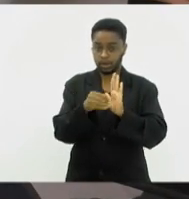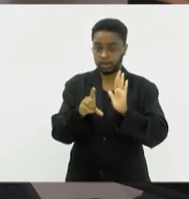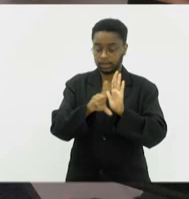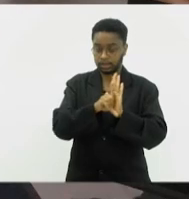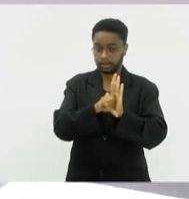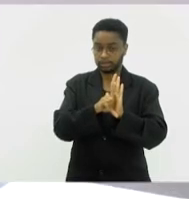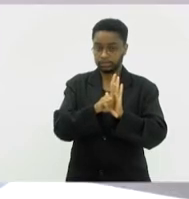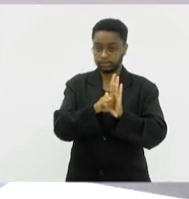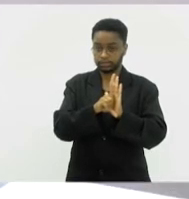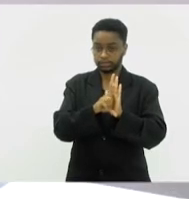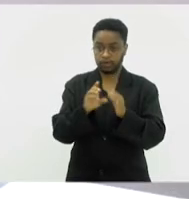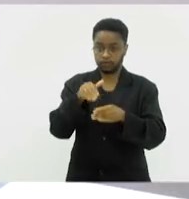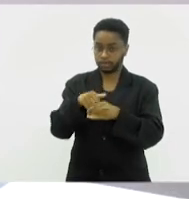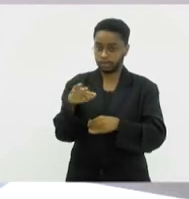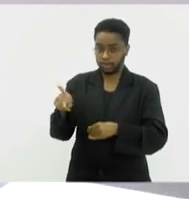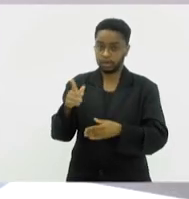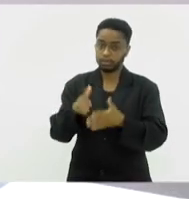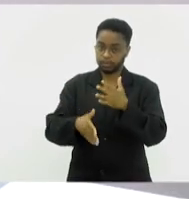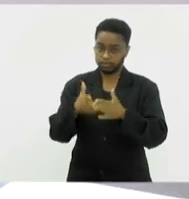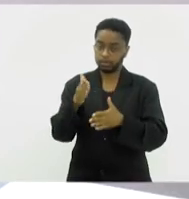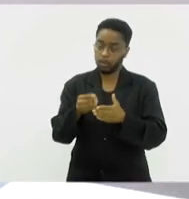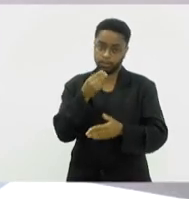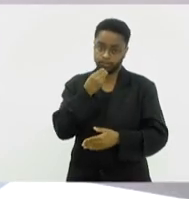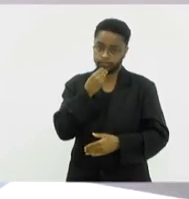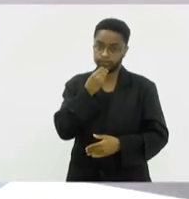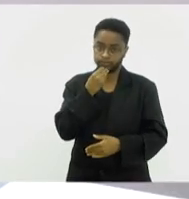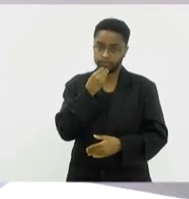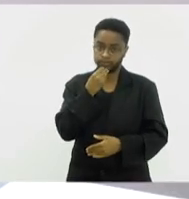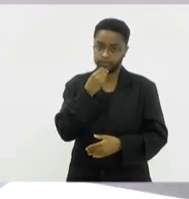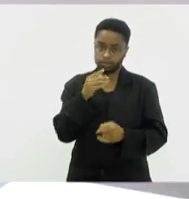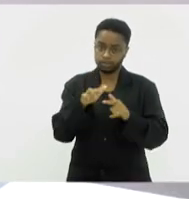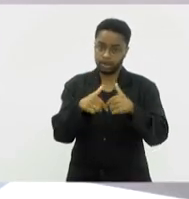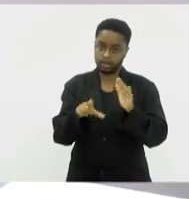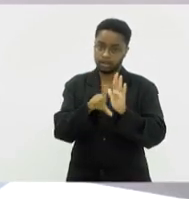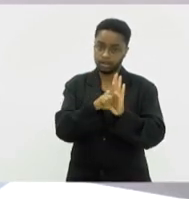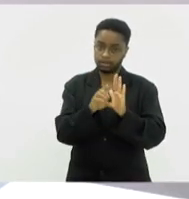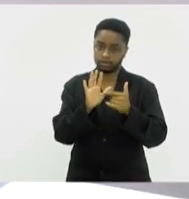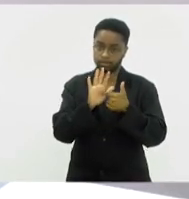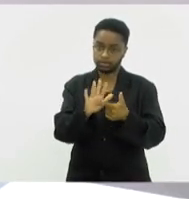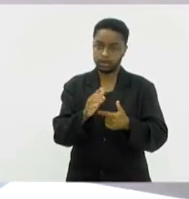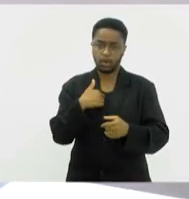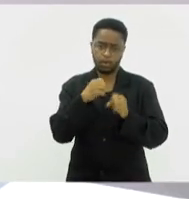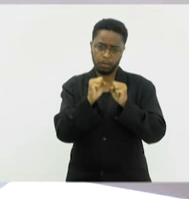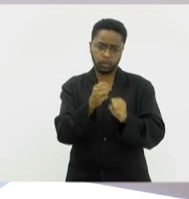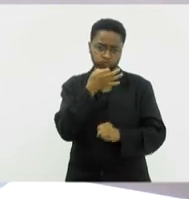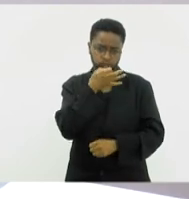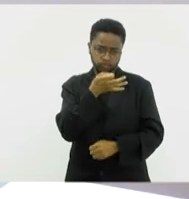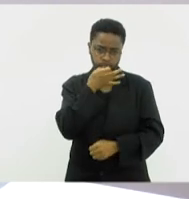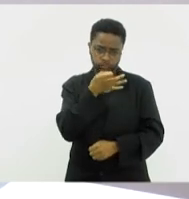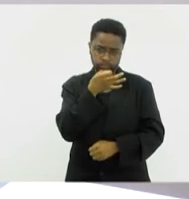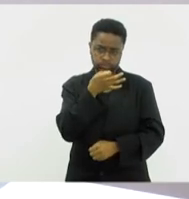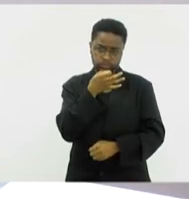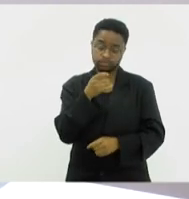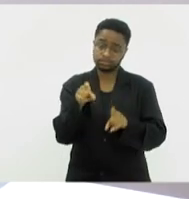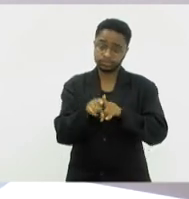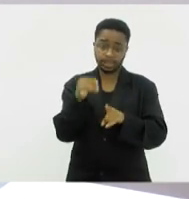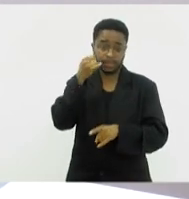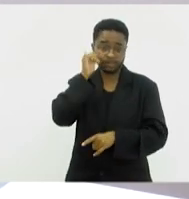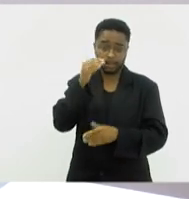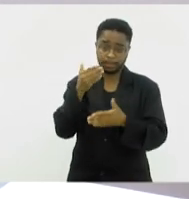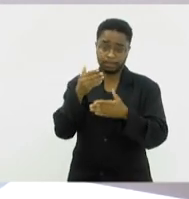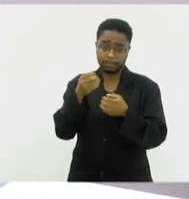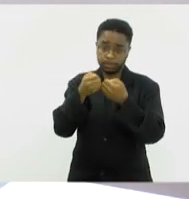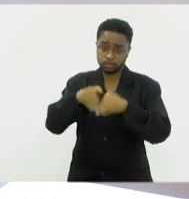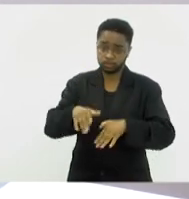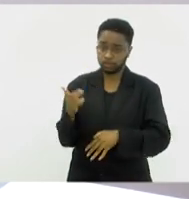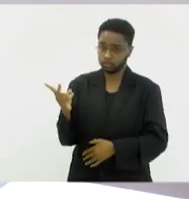a votação dela vai ser prejudicada, evidentemente, por uma questão legalista. Posso dar uma sugestão? É apenas uma... E para não prejudicar os demais que